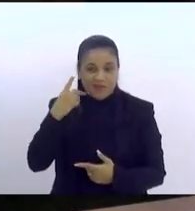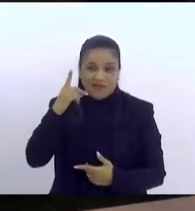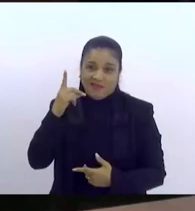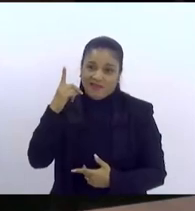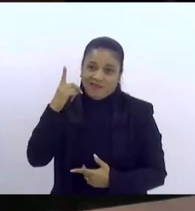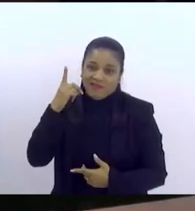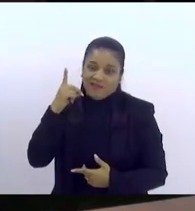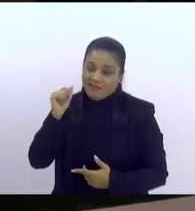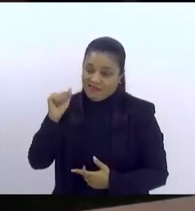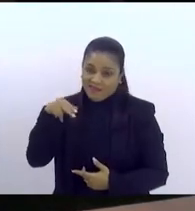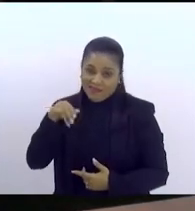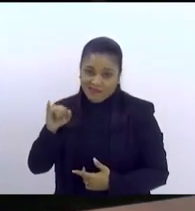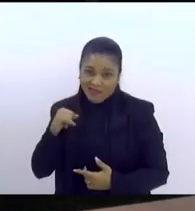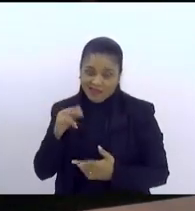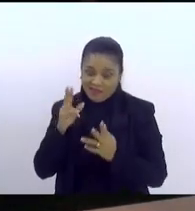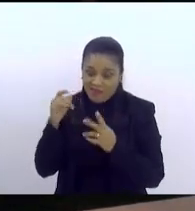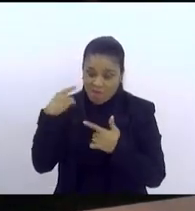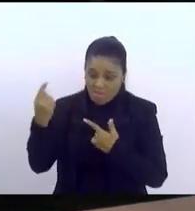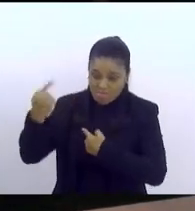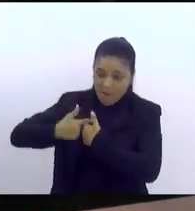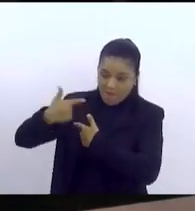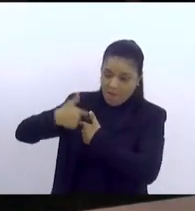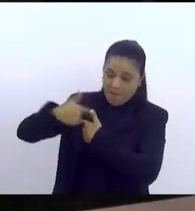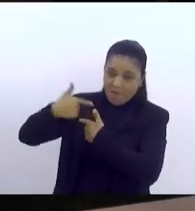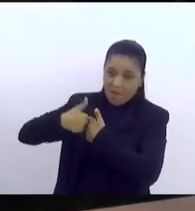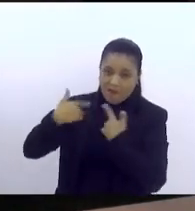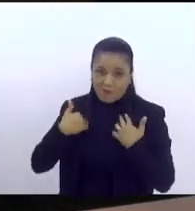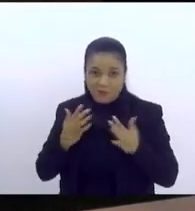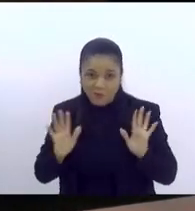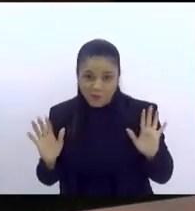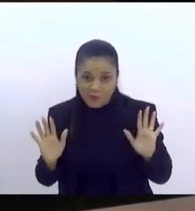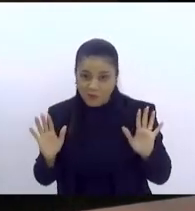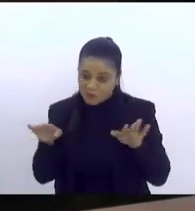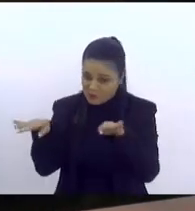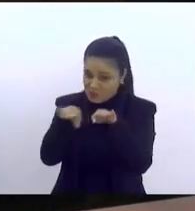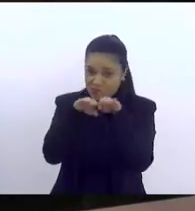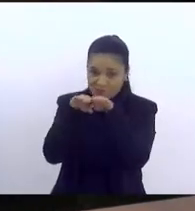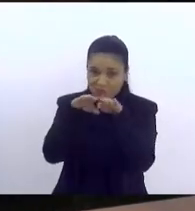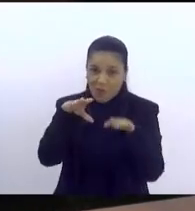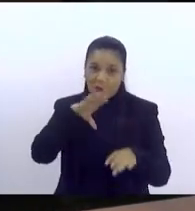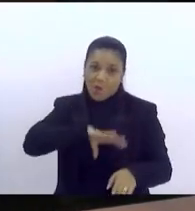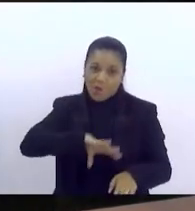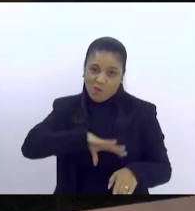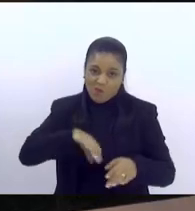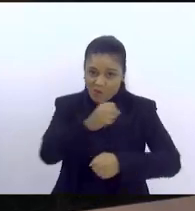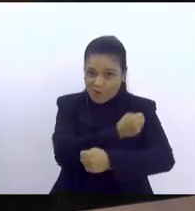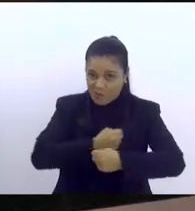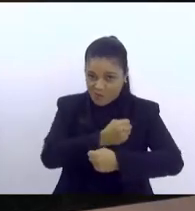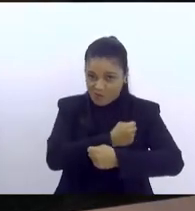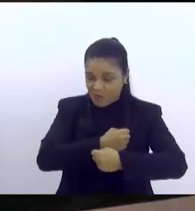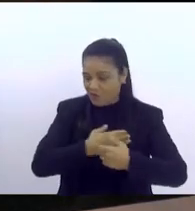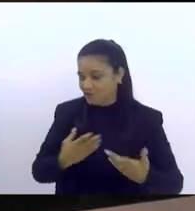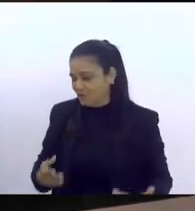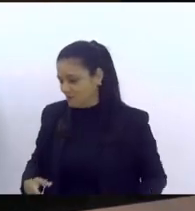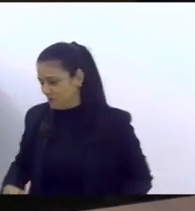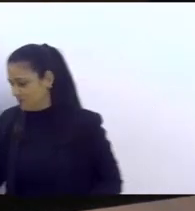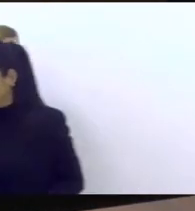na mesma altura que a comida baiana. Mas, além disso, senhor